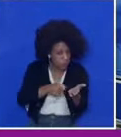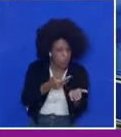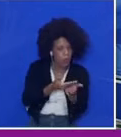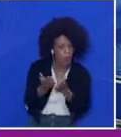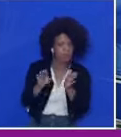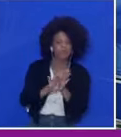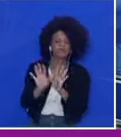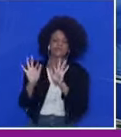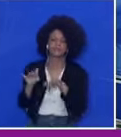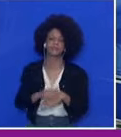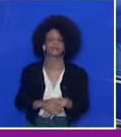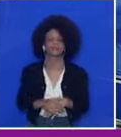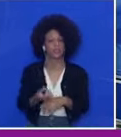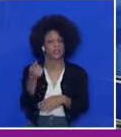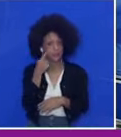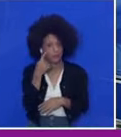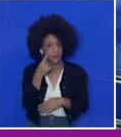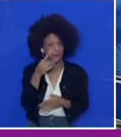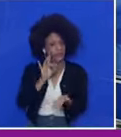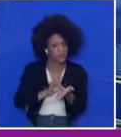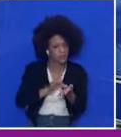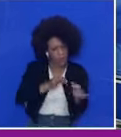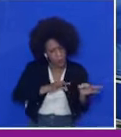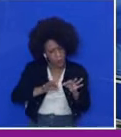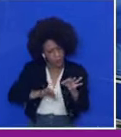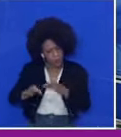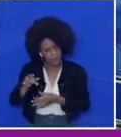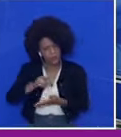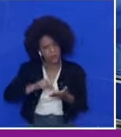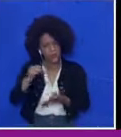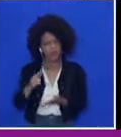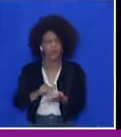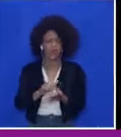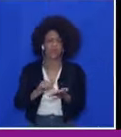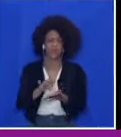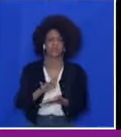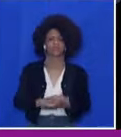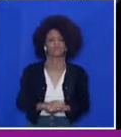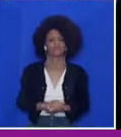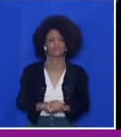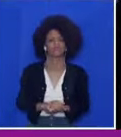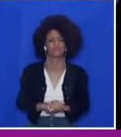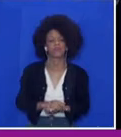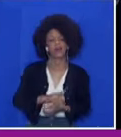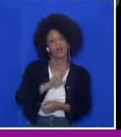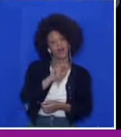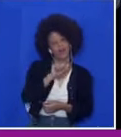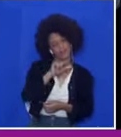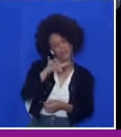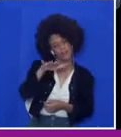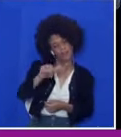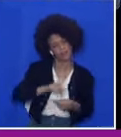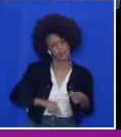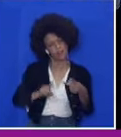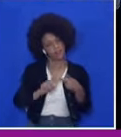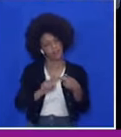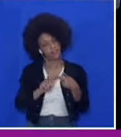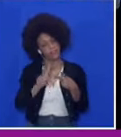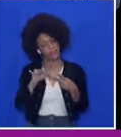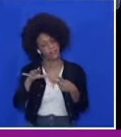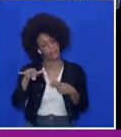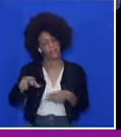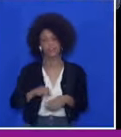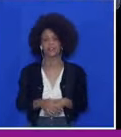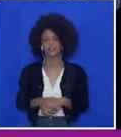início ao fim do sorteio. Para conferir, validar cada procedimento desse sorteio da Loto Fácil, a Rafaela Pereira e a Viviane